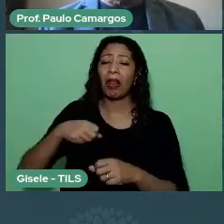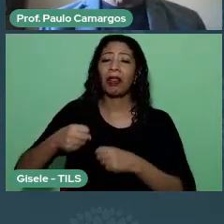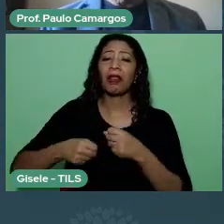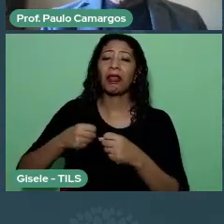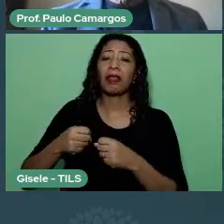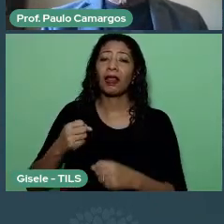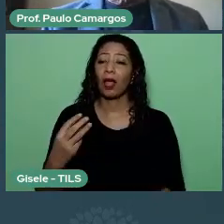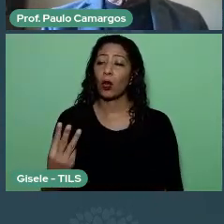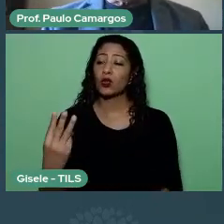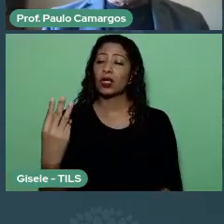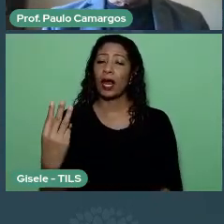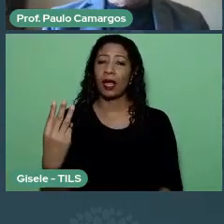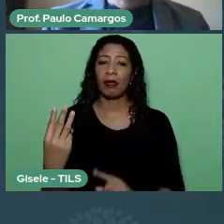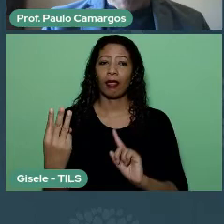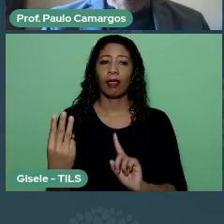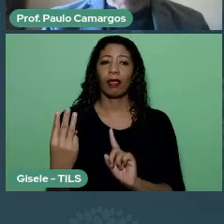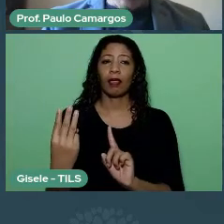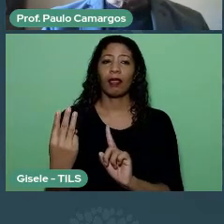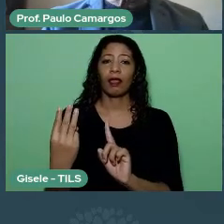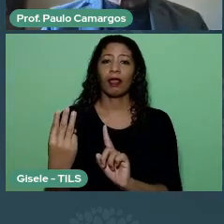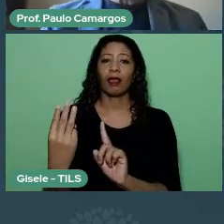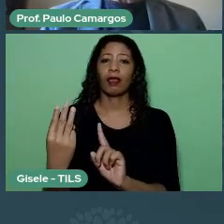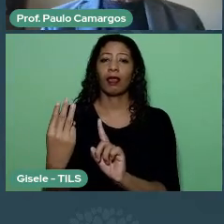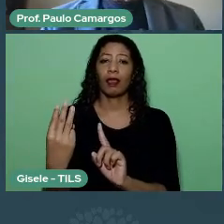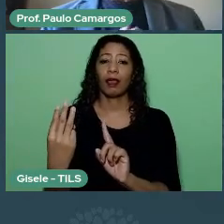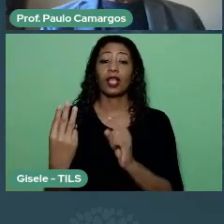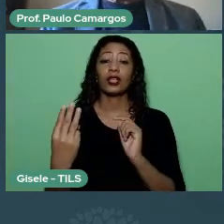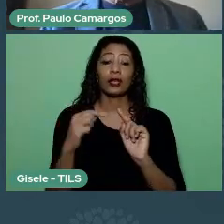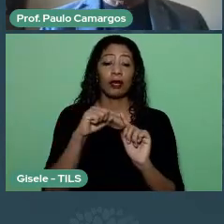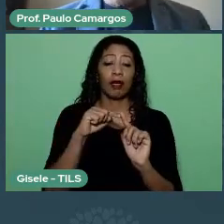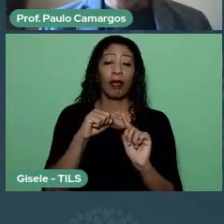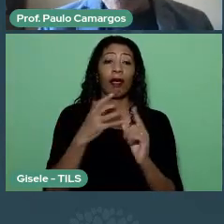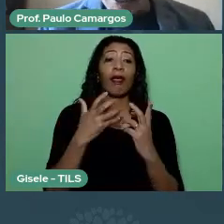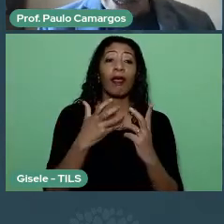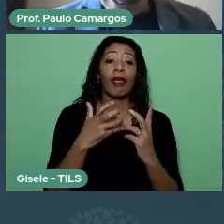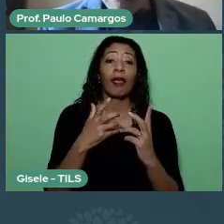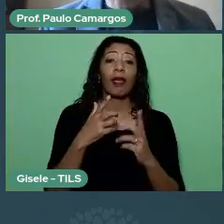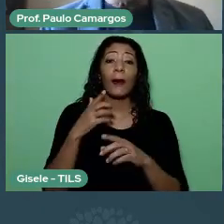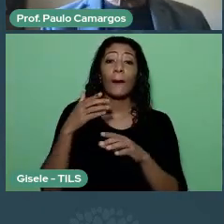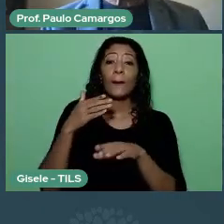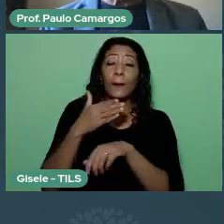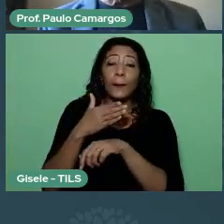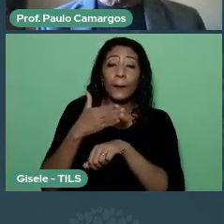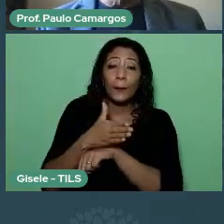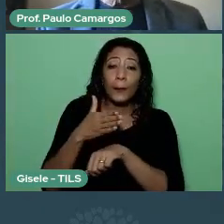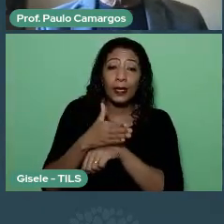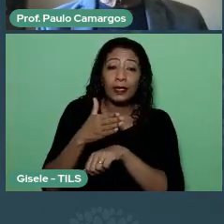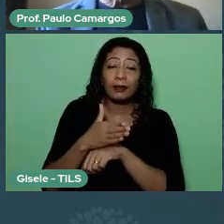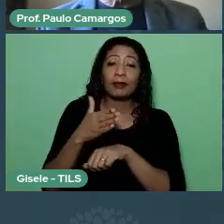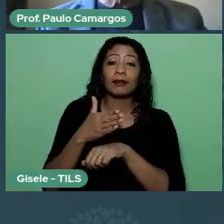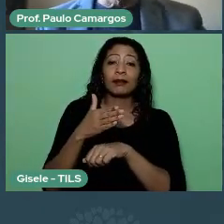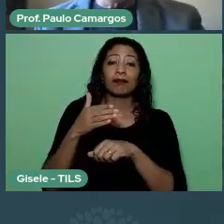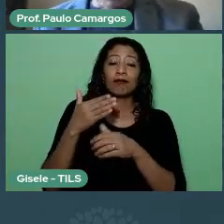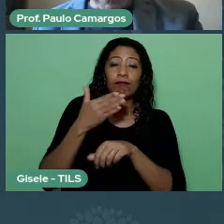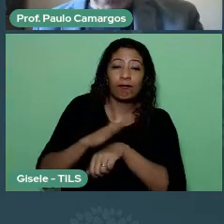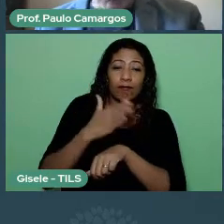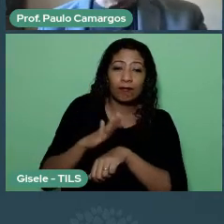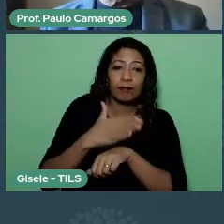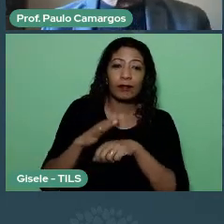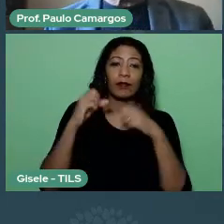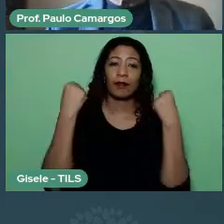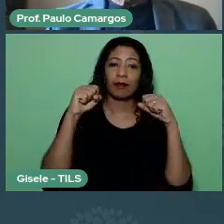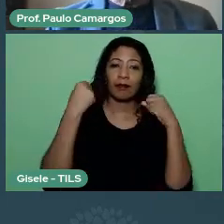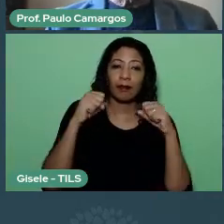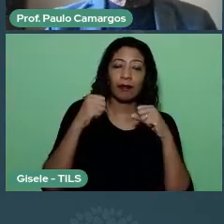da frente. Nós queremos que essa criança, participação da fisioterapia, da família e